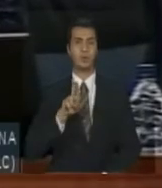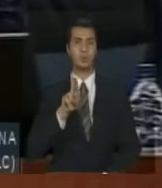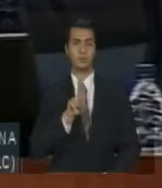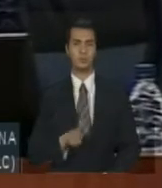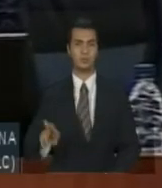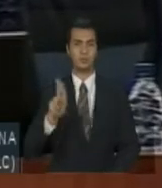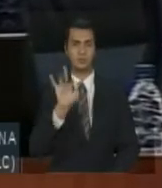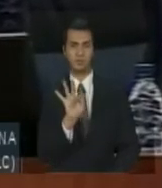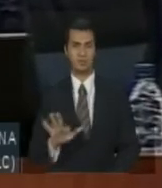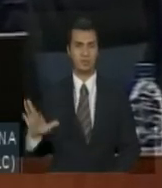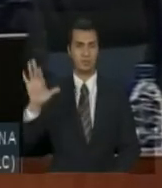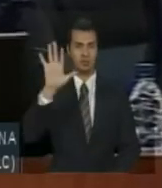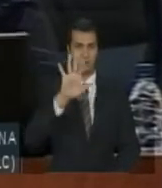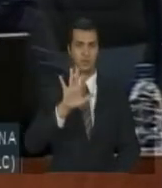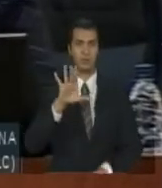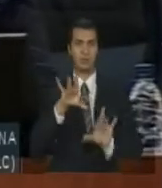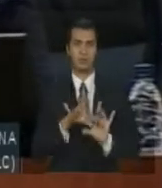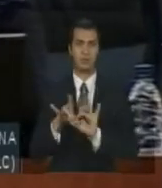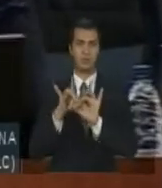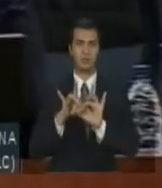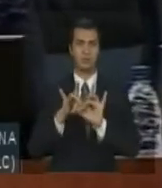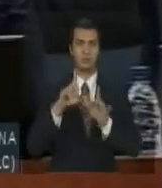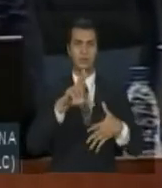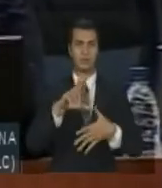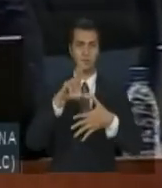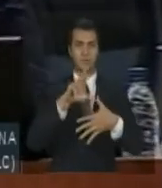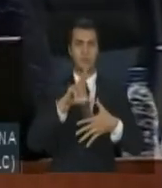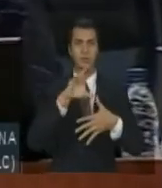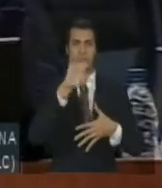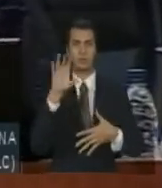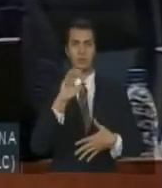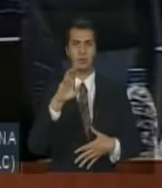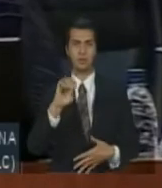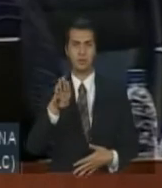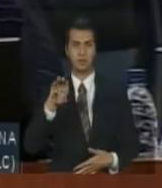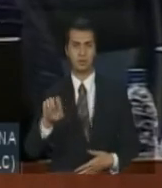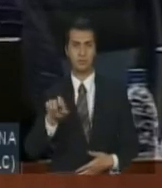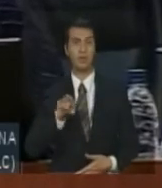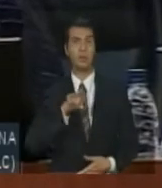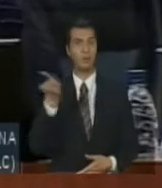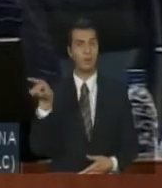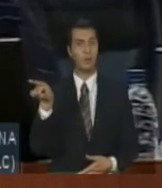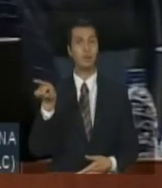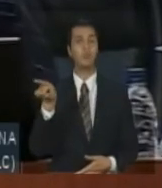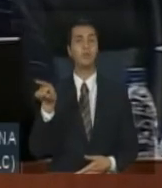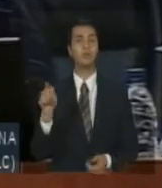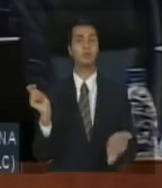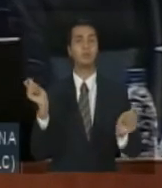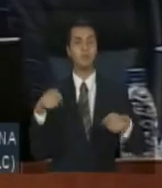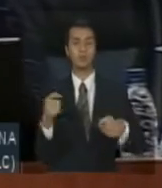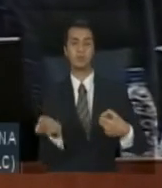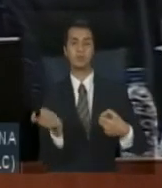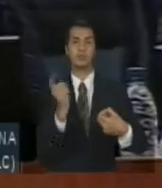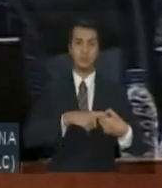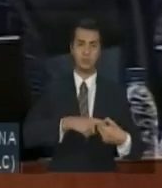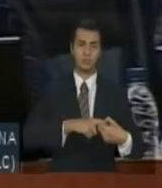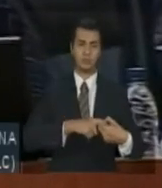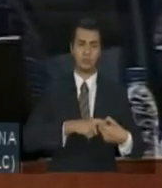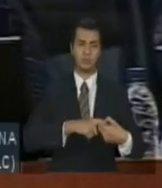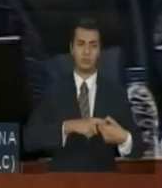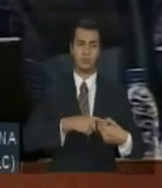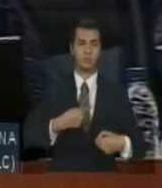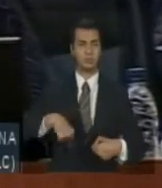América Latina e do Caribe, a UNILA, se transforme em um braço universitário de